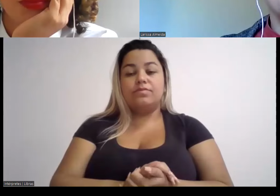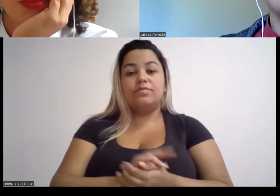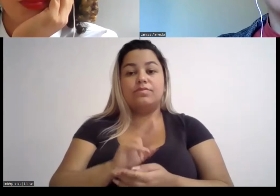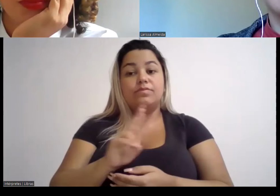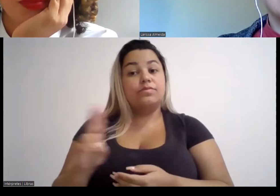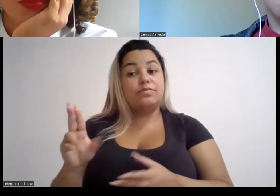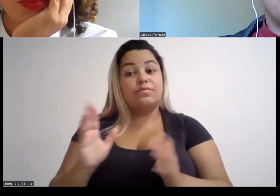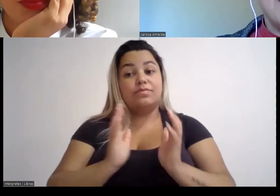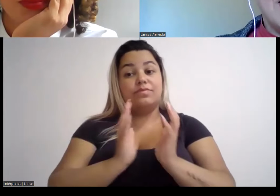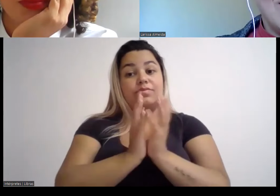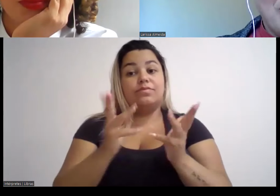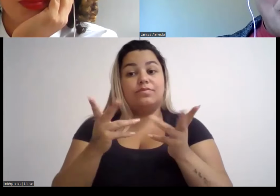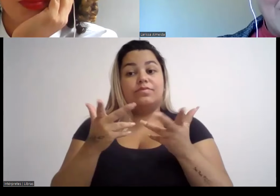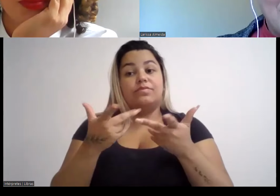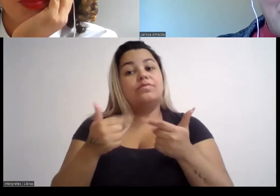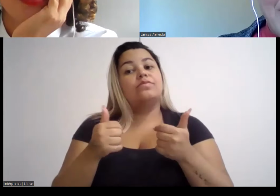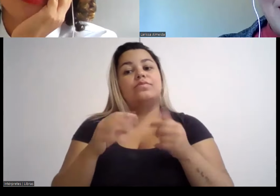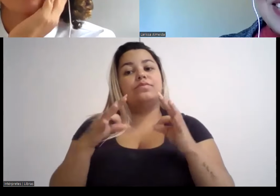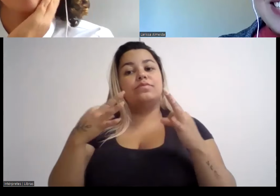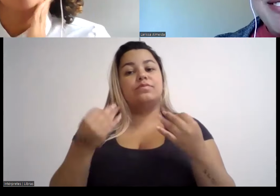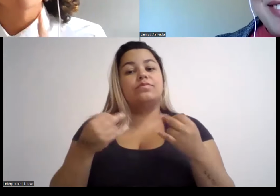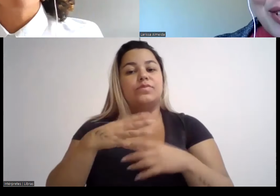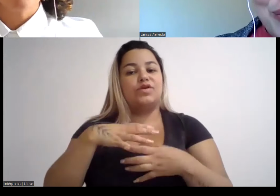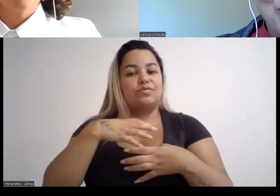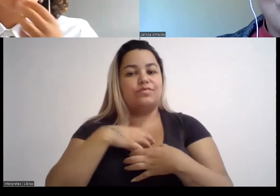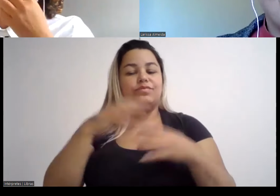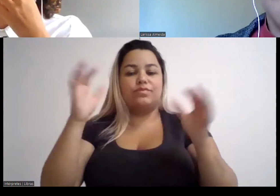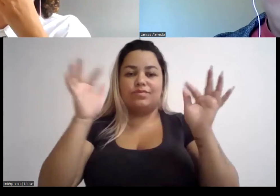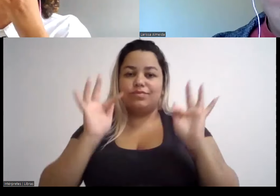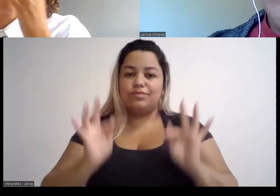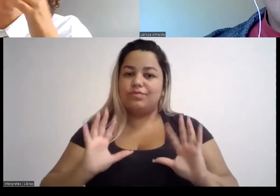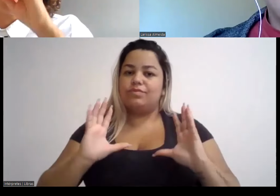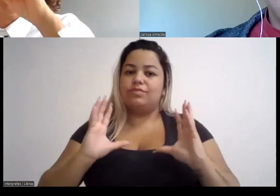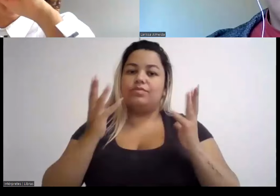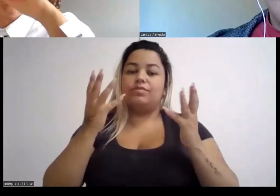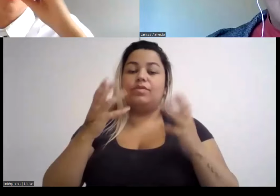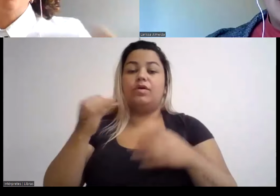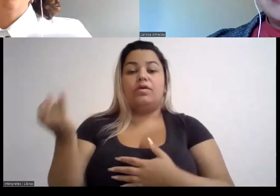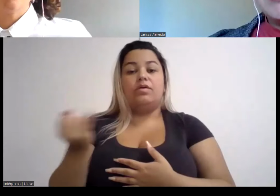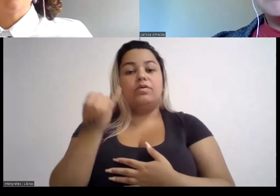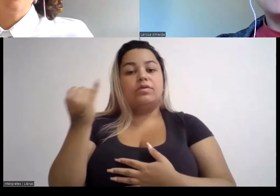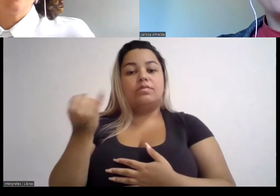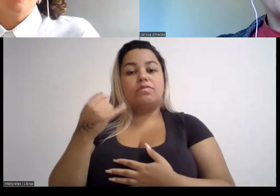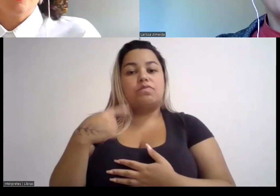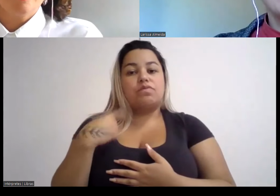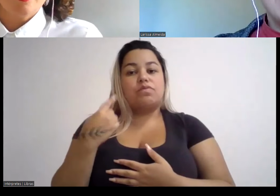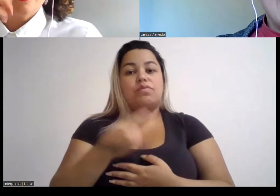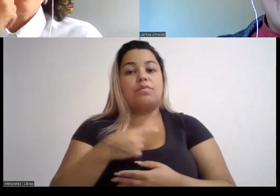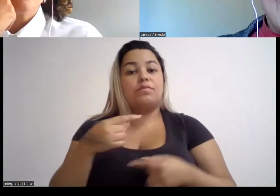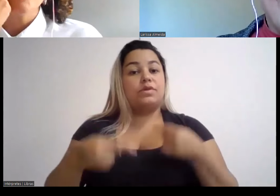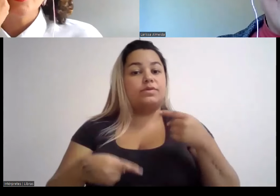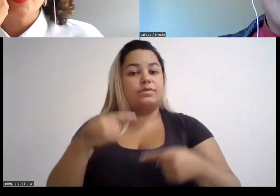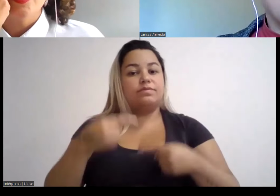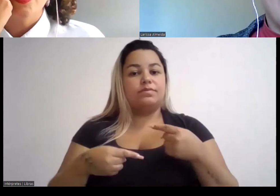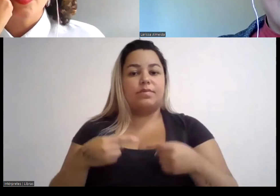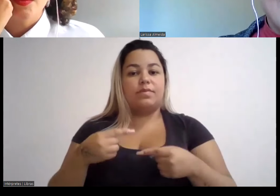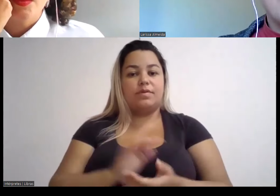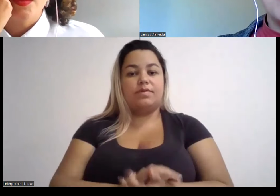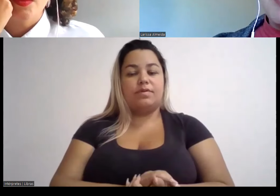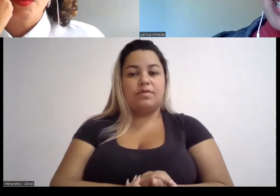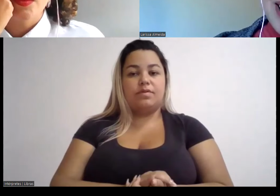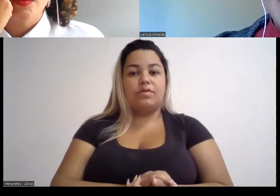toda. Estou muito feliz de participar desse evento hoje, é super importante a gente poder debater isso. E assim, vocês me